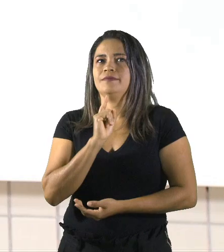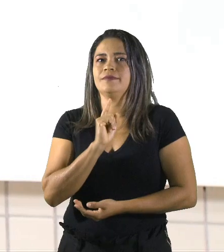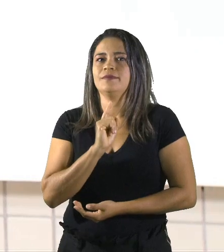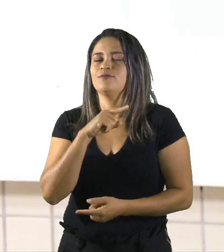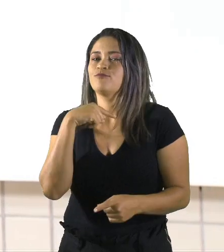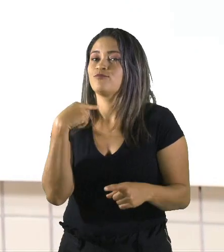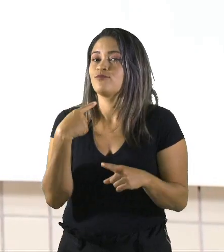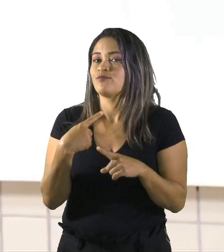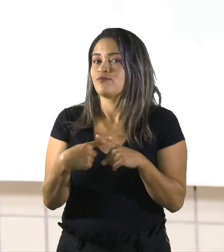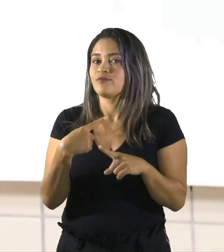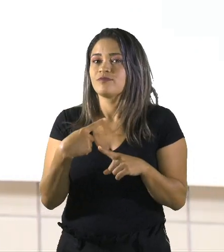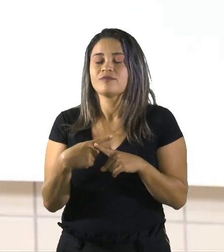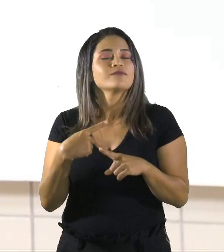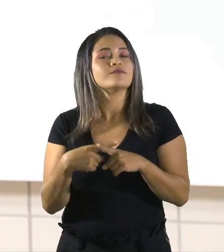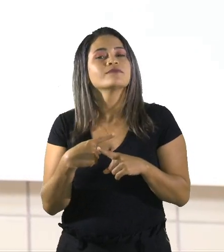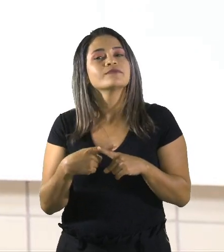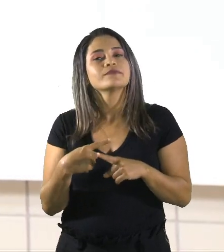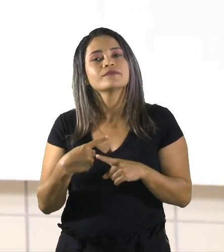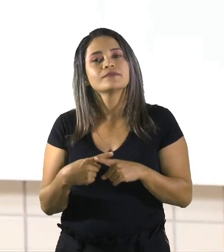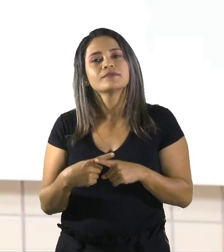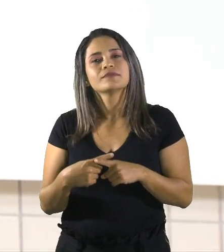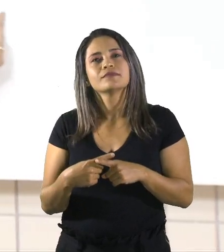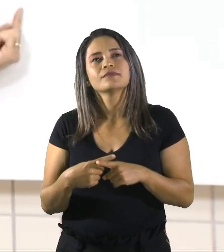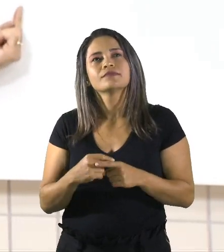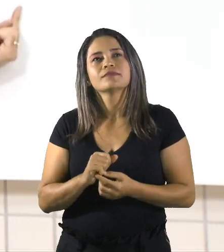por que seguindo